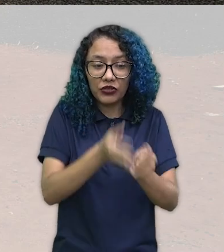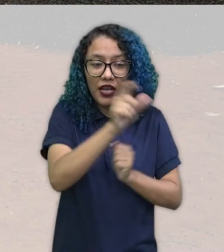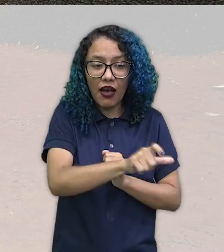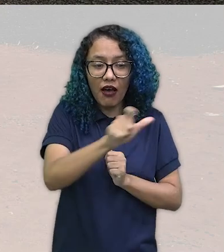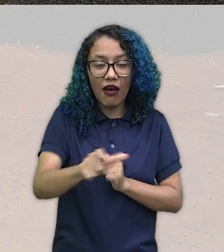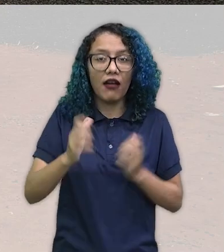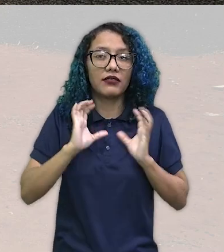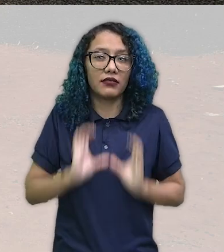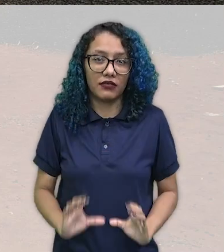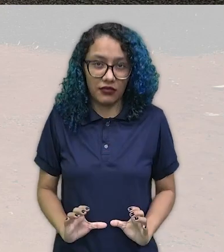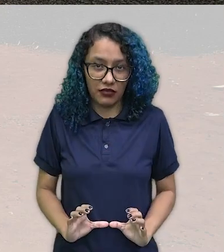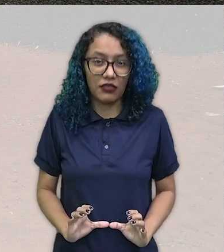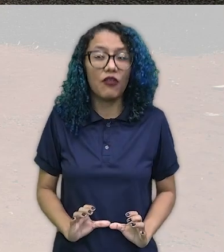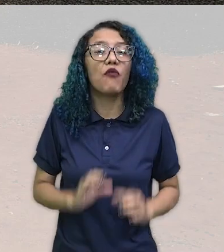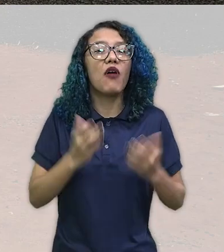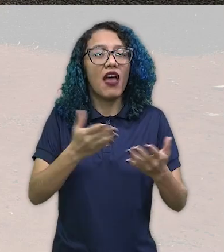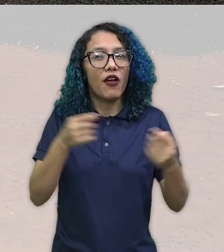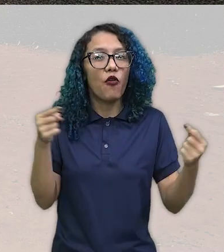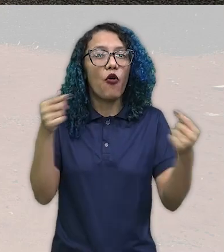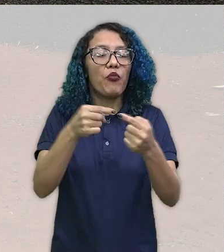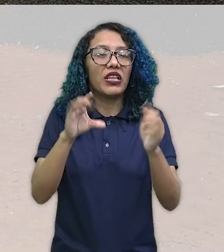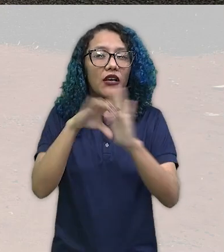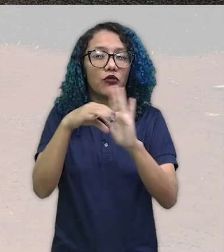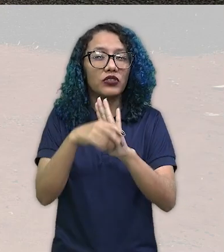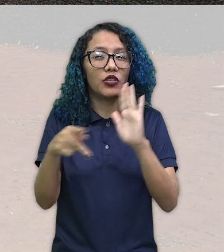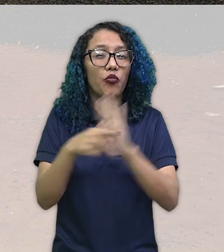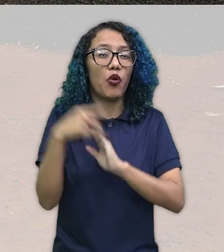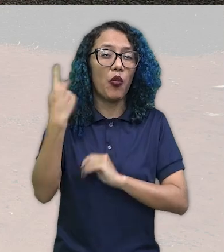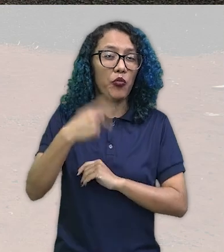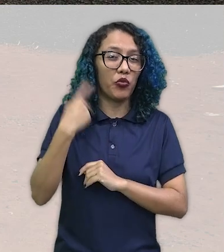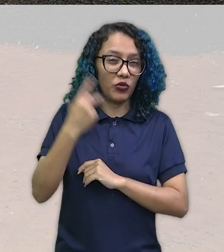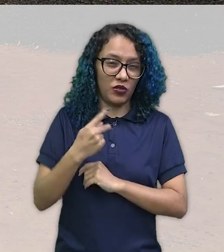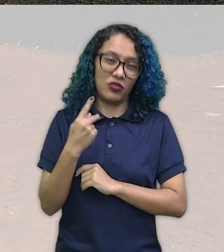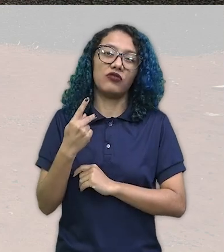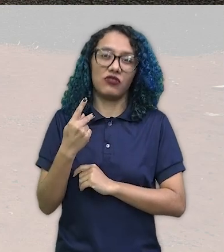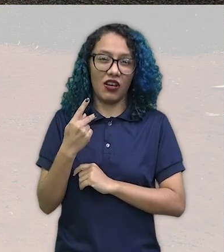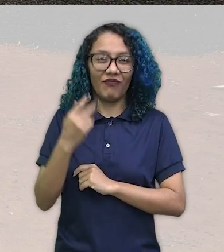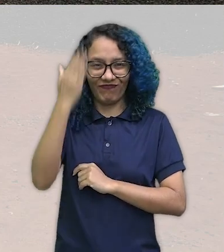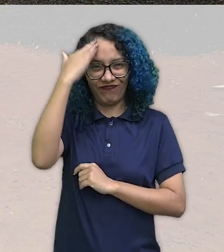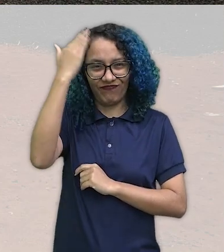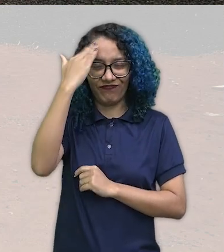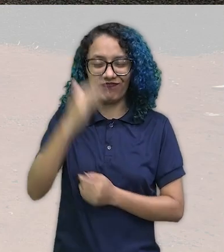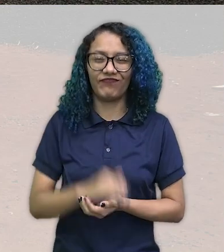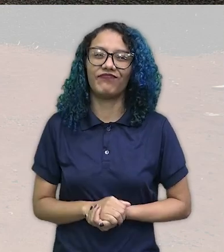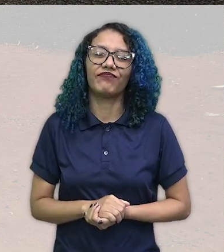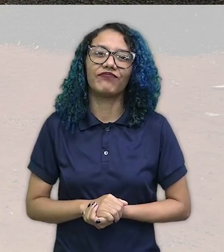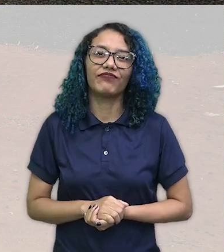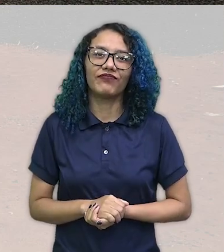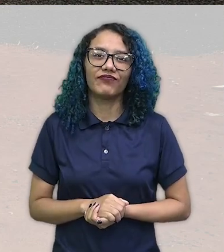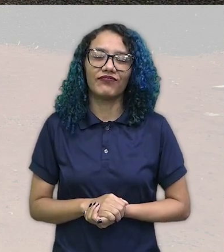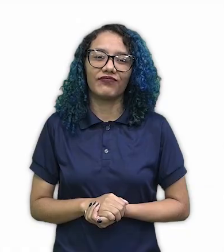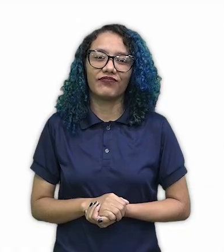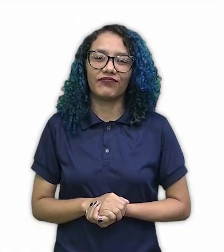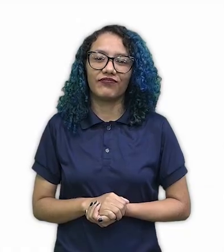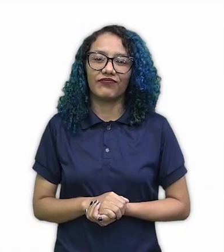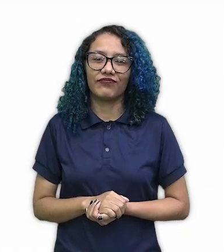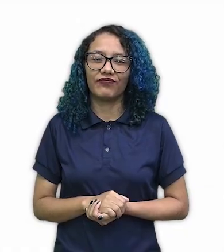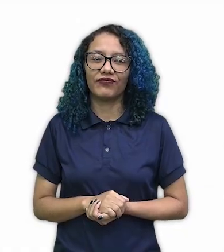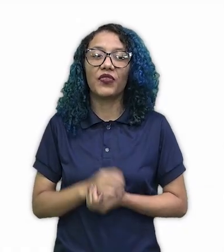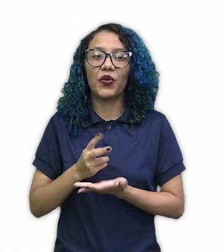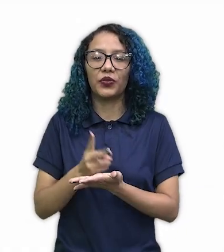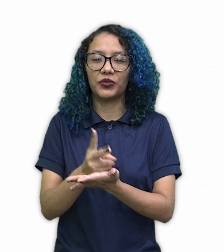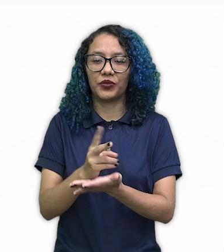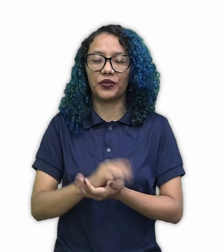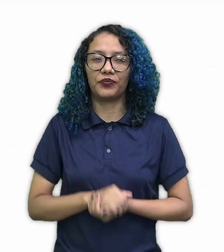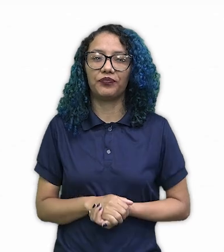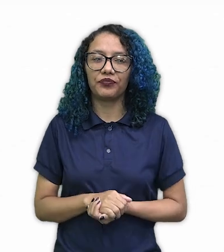nos remete o pensamento de política, quando nós falamos em política aí. Tá bom? Então vamos lá. O que